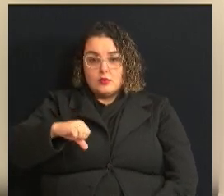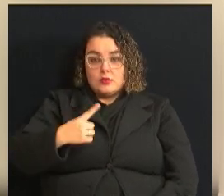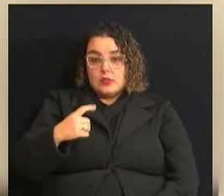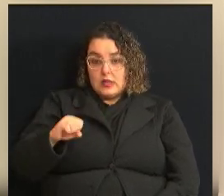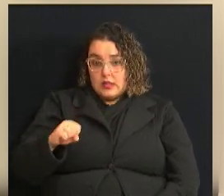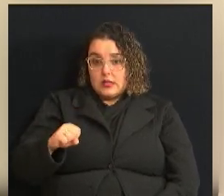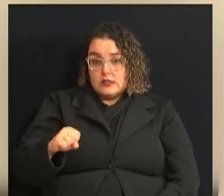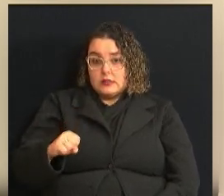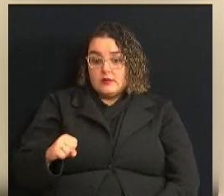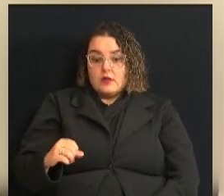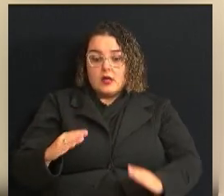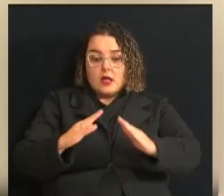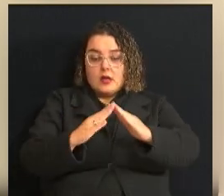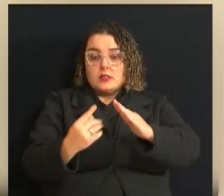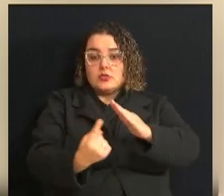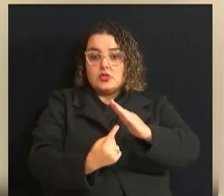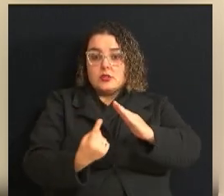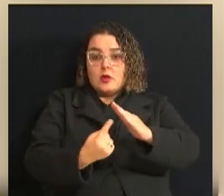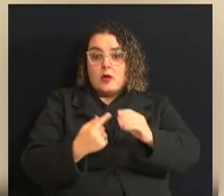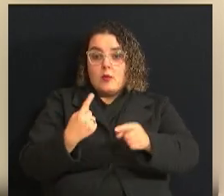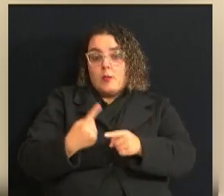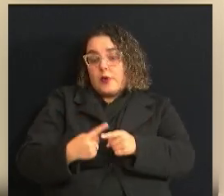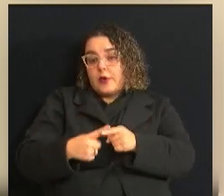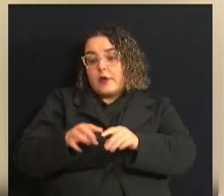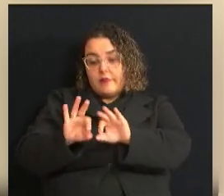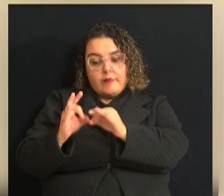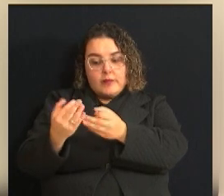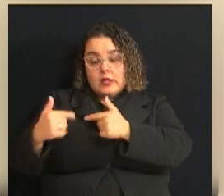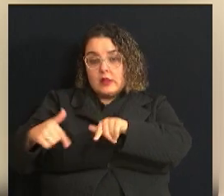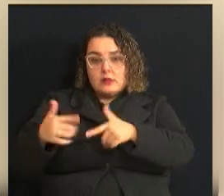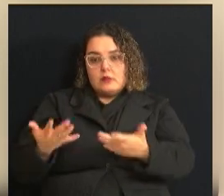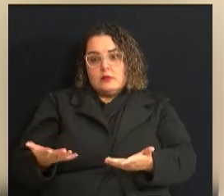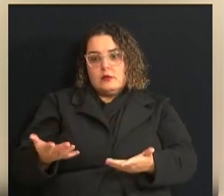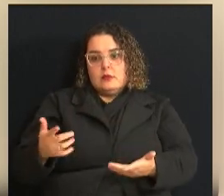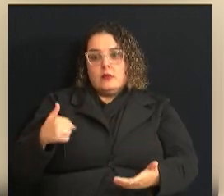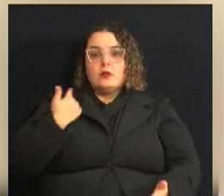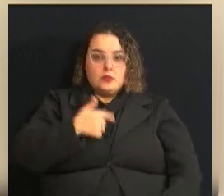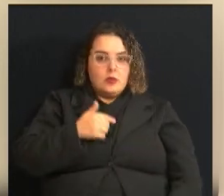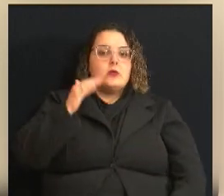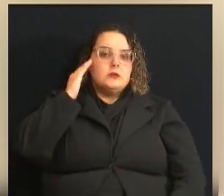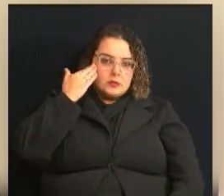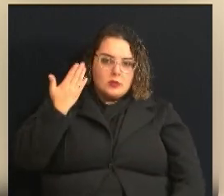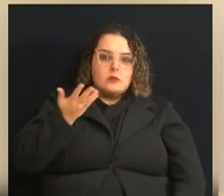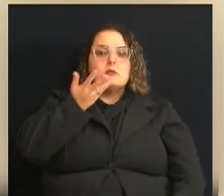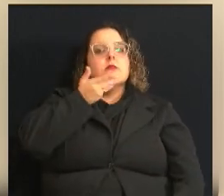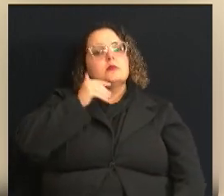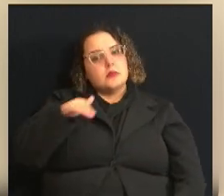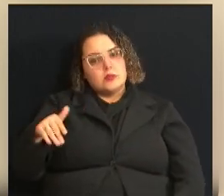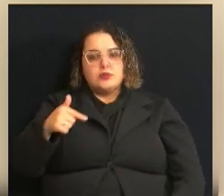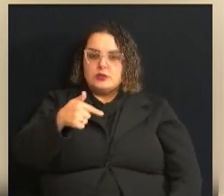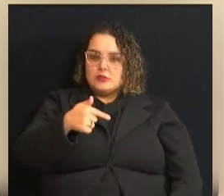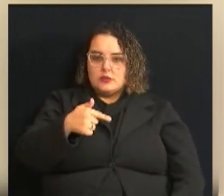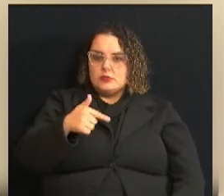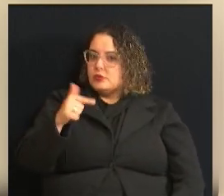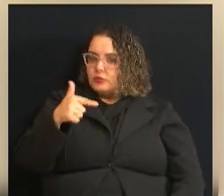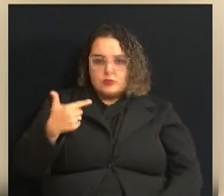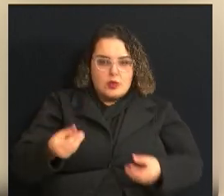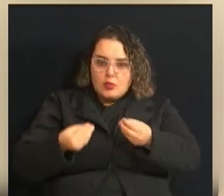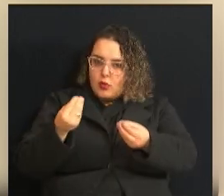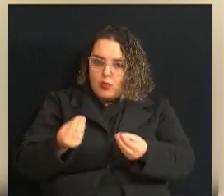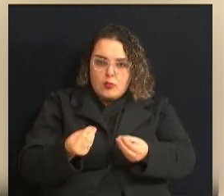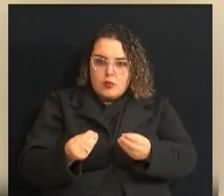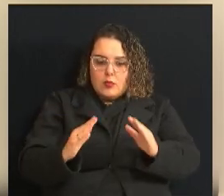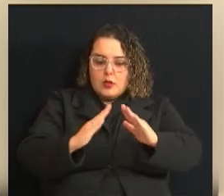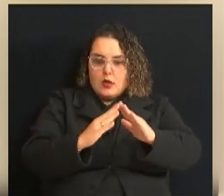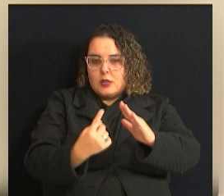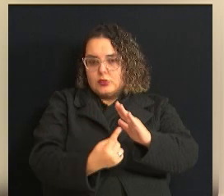trabalham. A gente tem totalmente o entendimento que uma criança de 7 anos não tem condição de ficar sozinha em